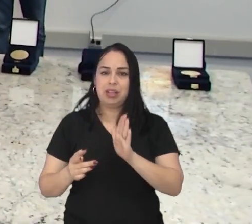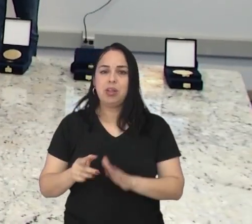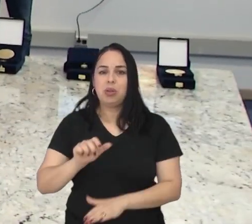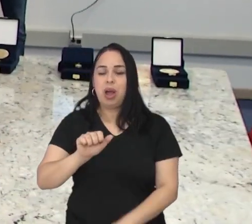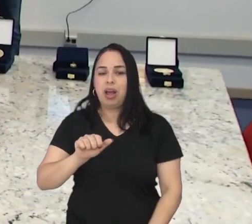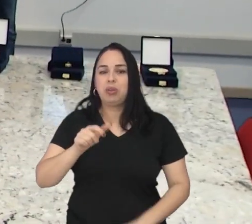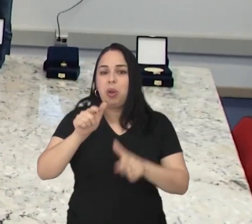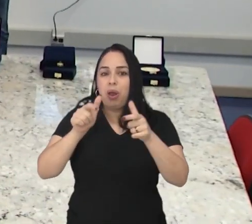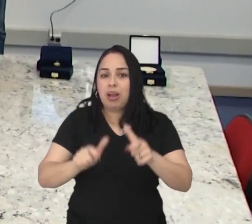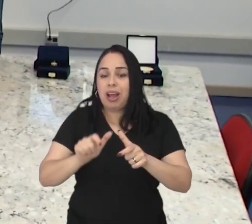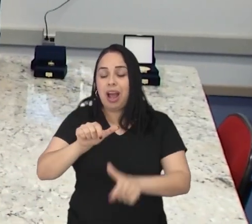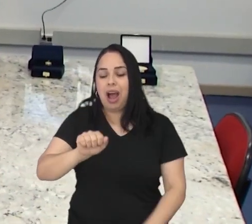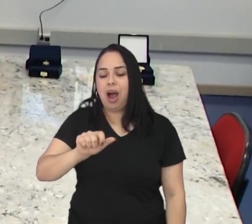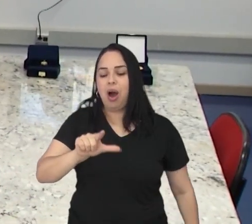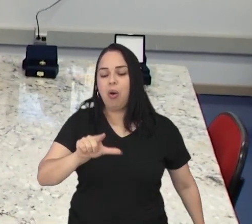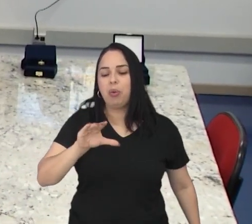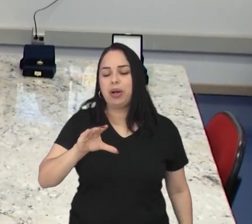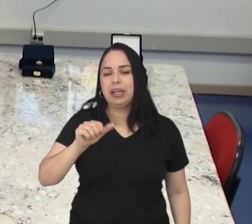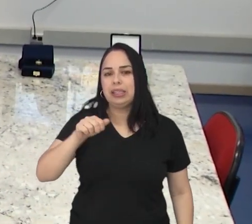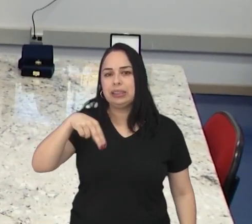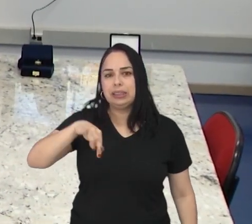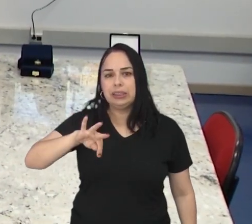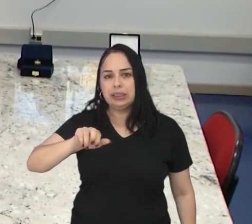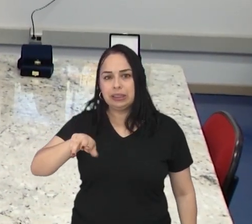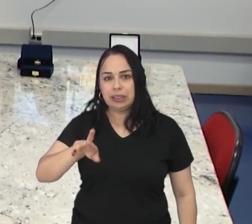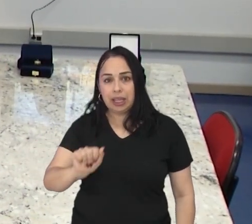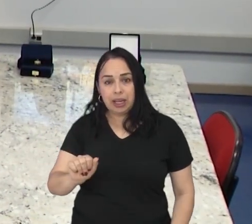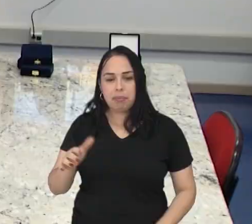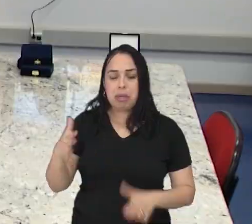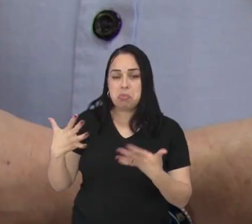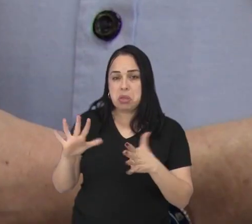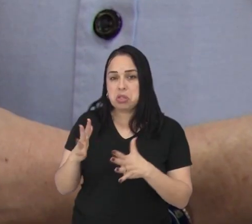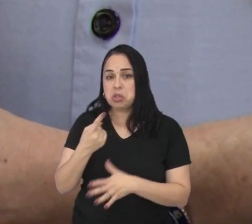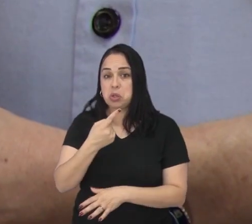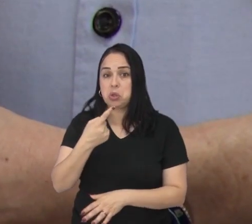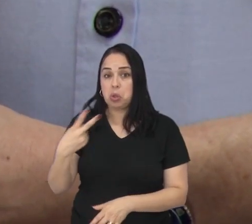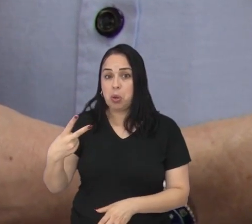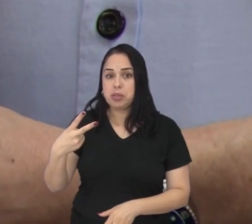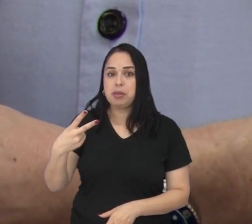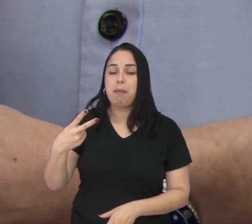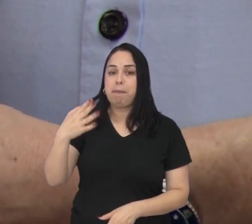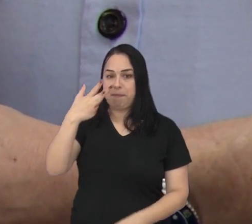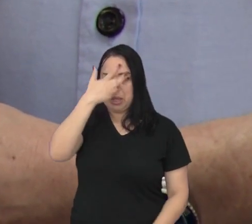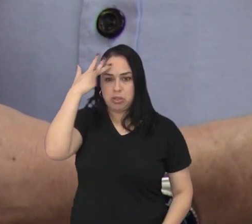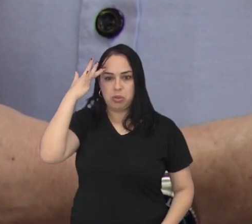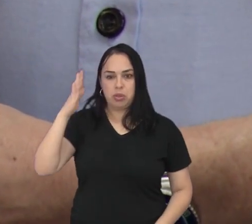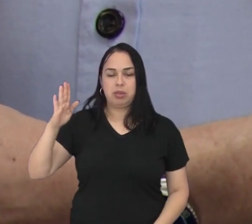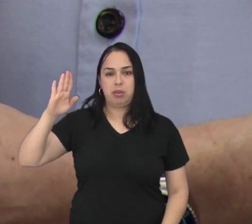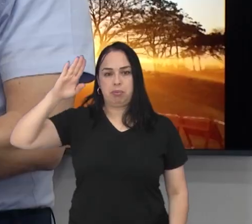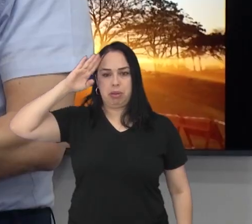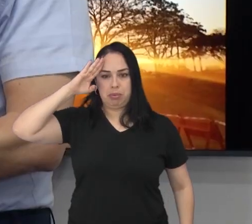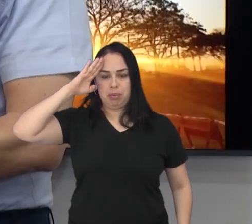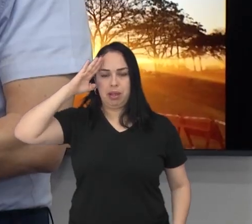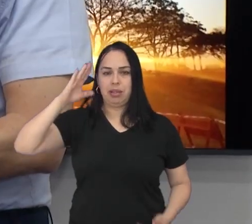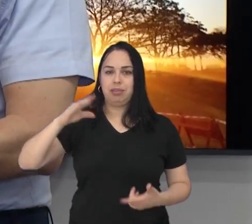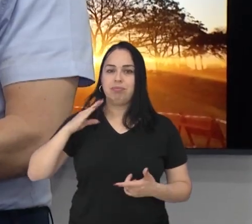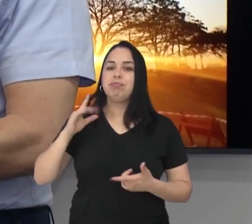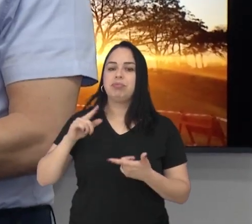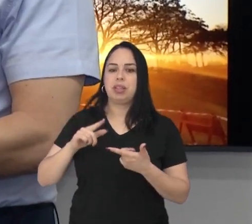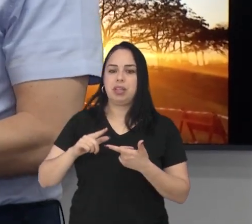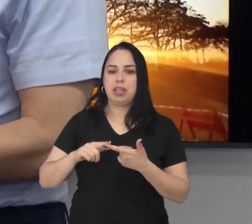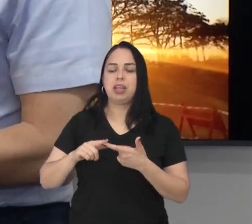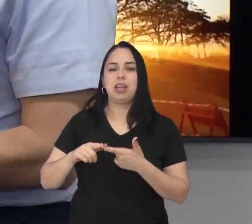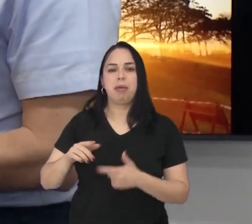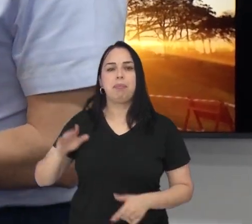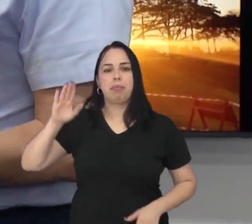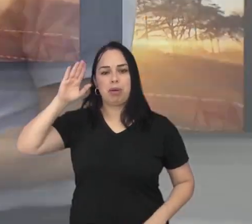Heróis de Alcântara foram homenageadas na Câmara Municipal. Ao todo, 12 pessoas, entre militares e